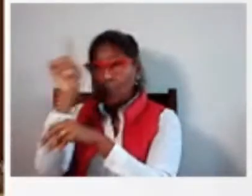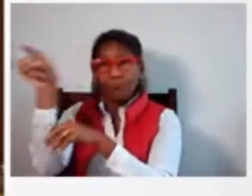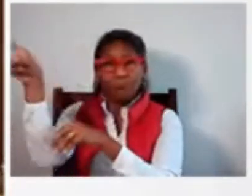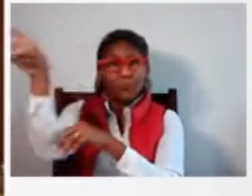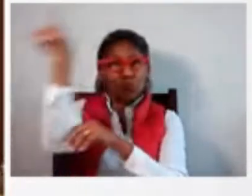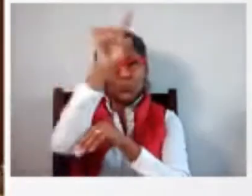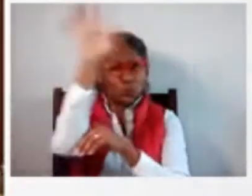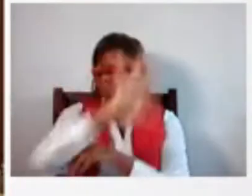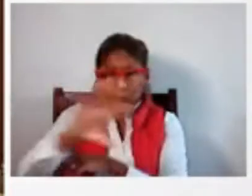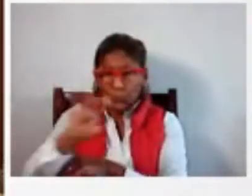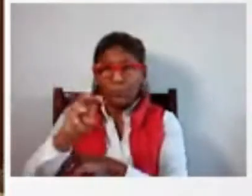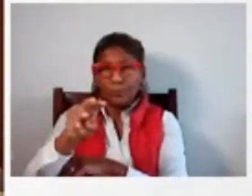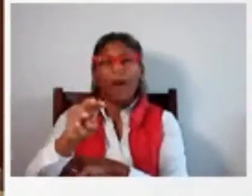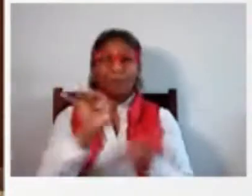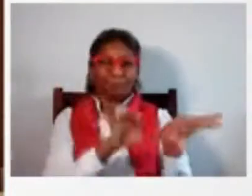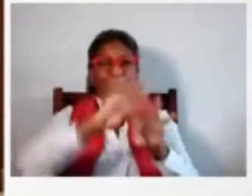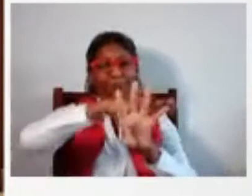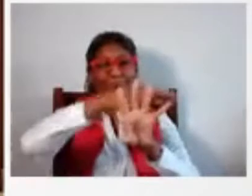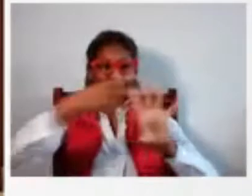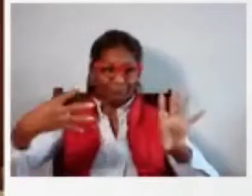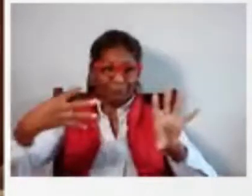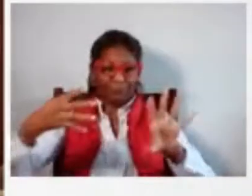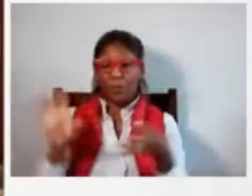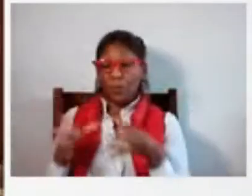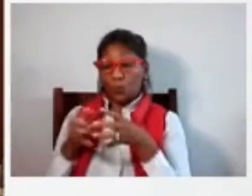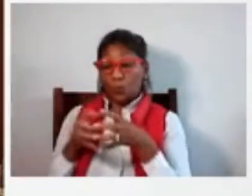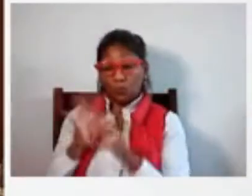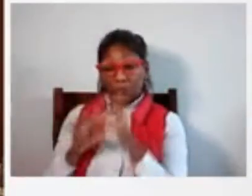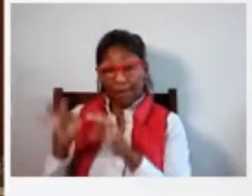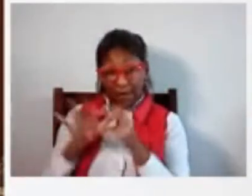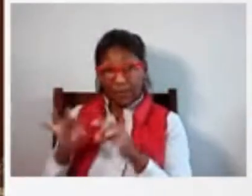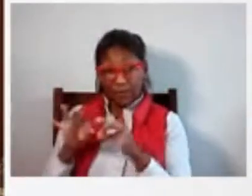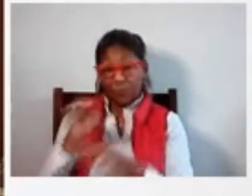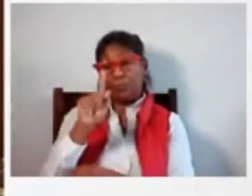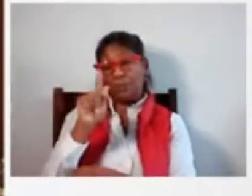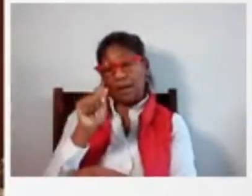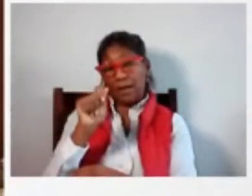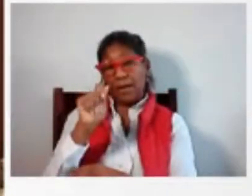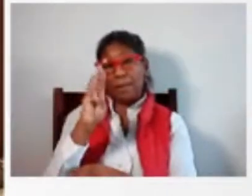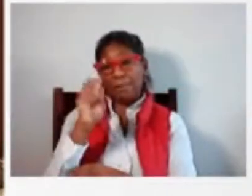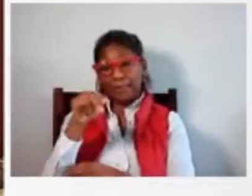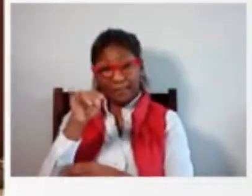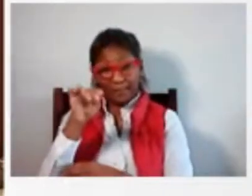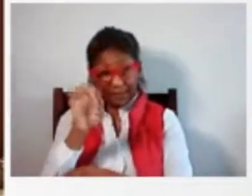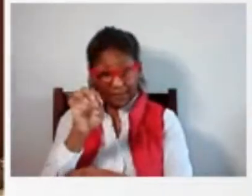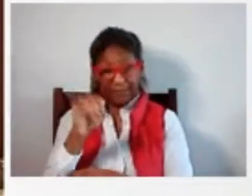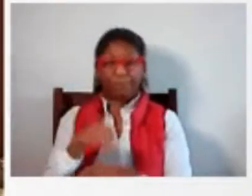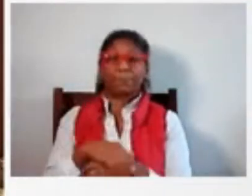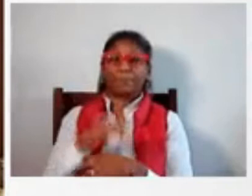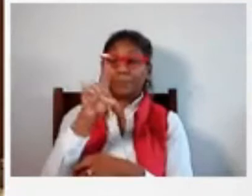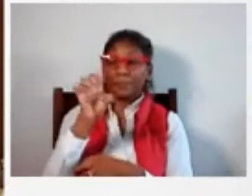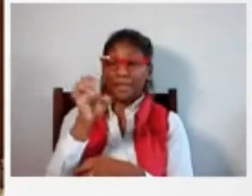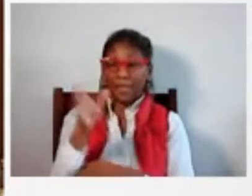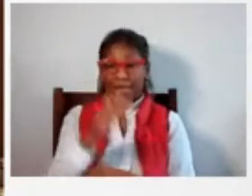com precisão. Então, o gabinete de crise analisa, a gente tem no gabinete de crise uma instância recursiva, né, para que a gente